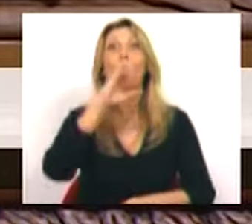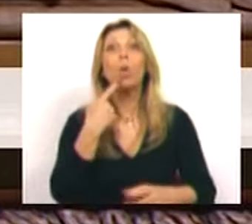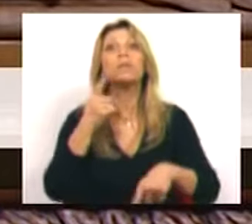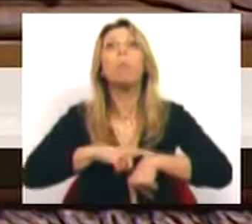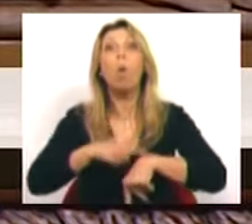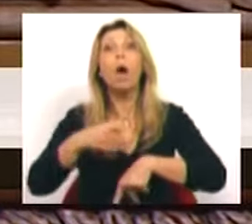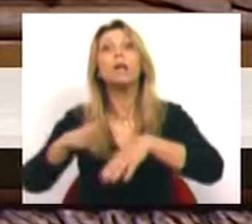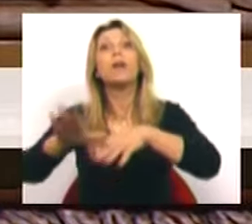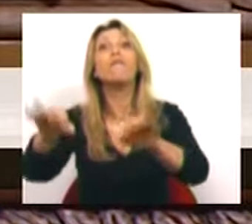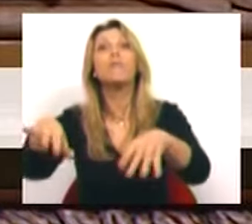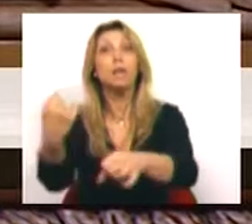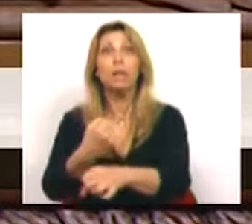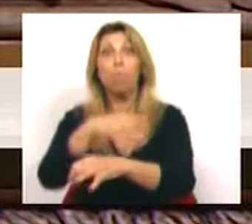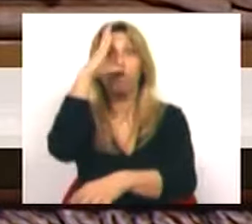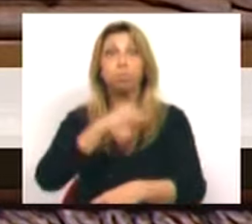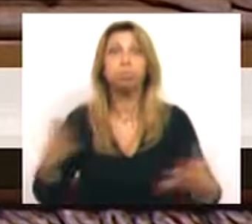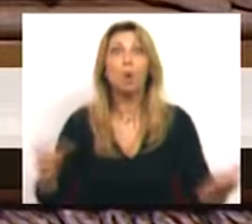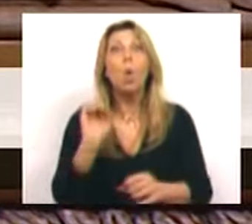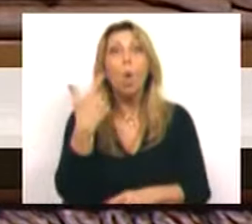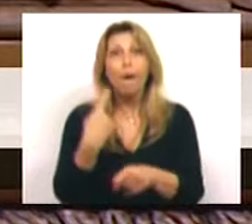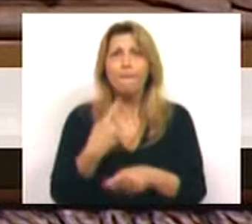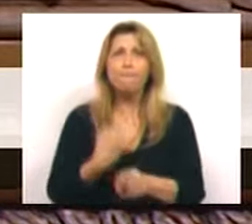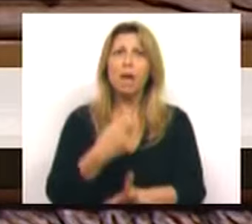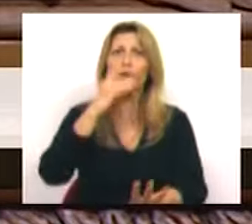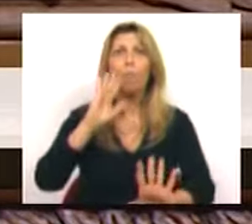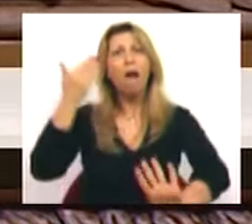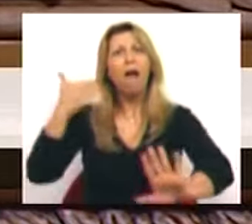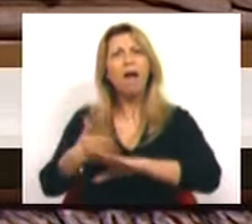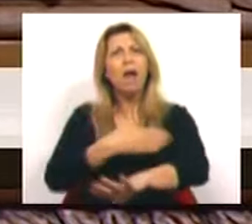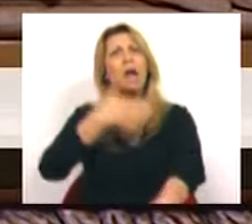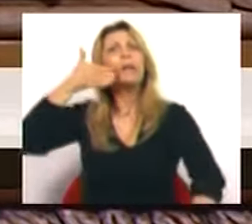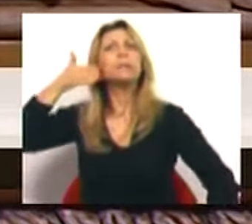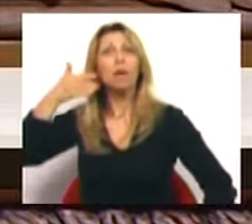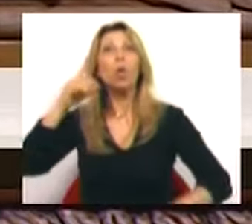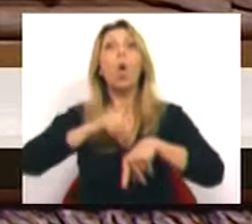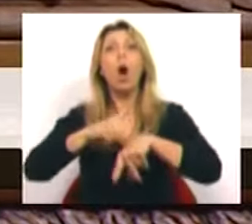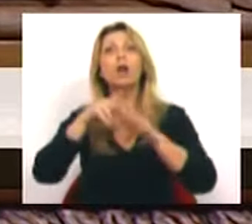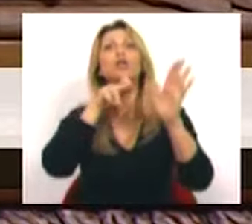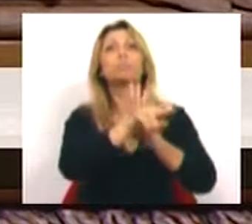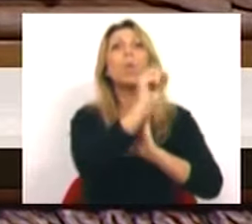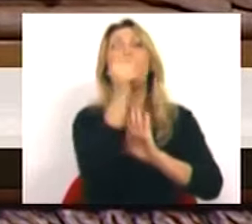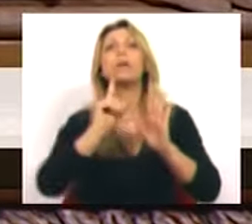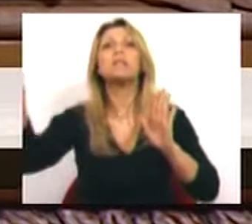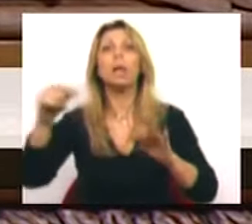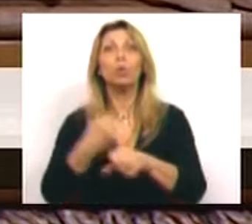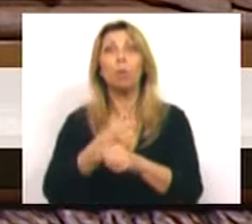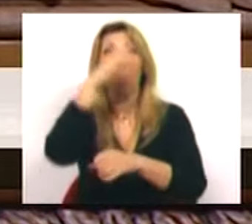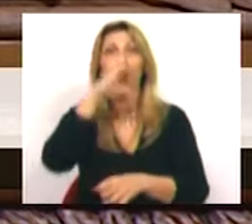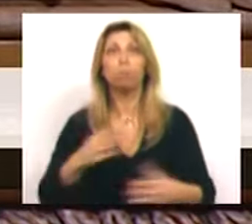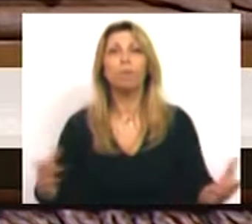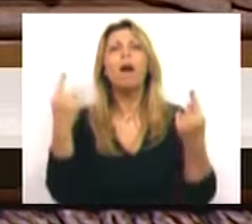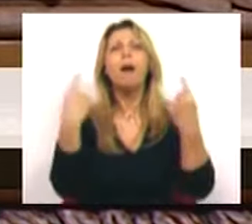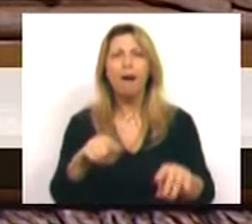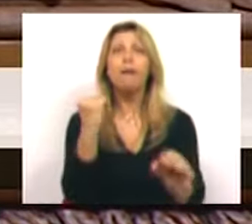e muitas vezes não saber sequer com antecedência a que horas vai entrar ou sair do trabalho. Há trabalhadores sujeitos a